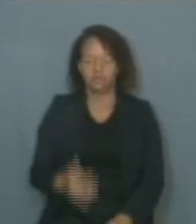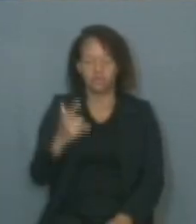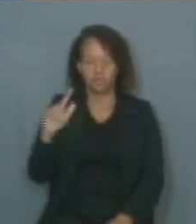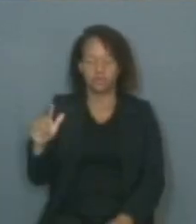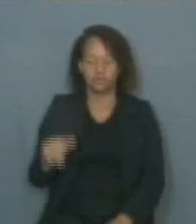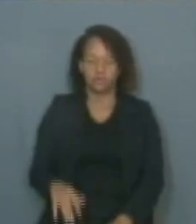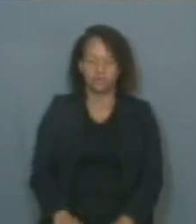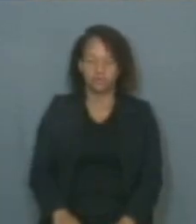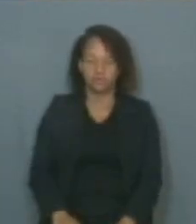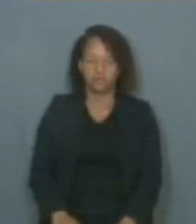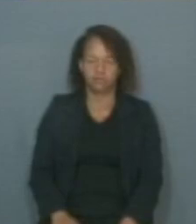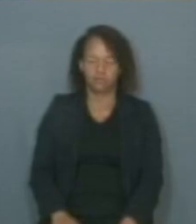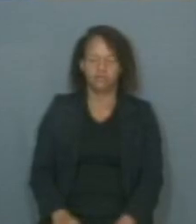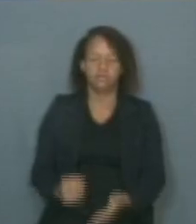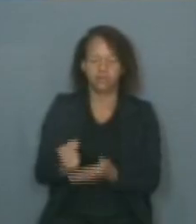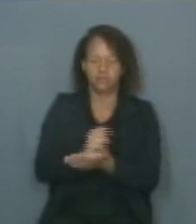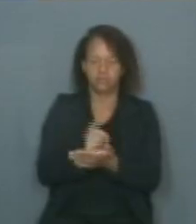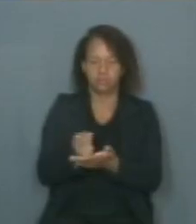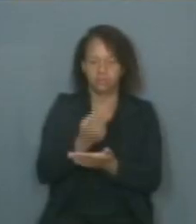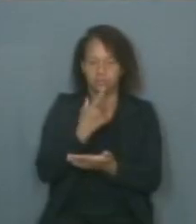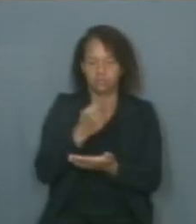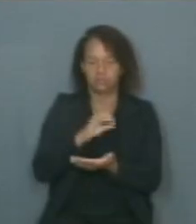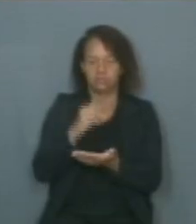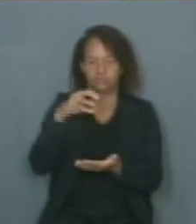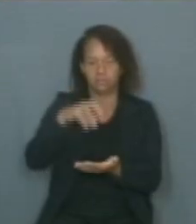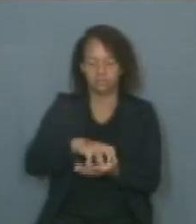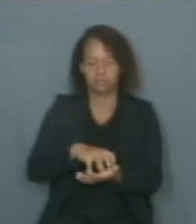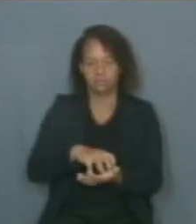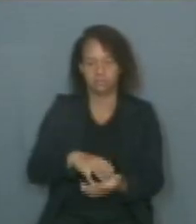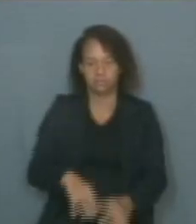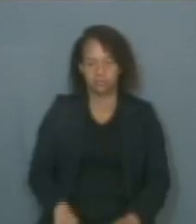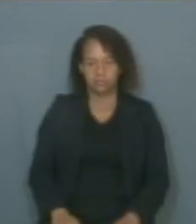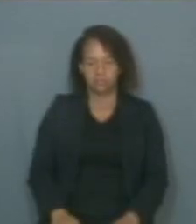coisa que eu encontrei na farmácia distrital, olhem aqui, ó.